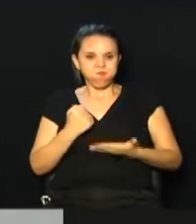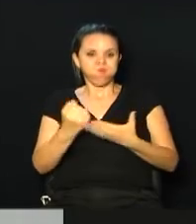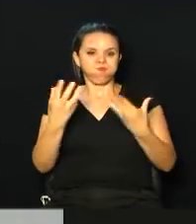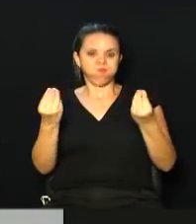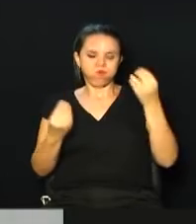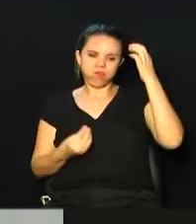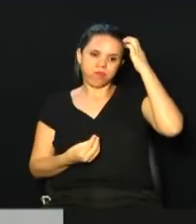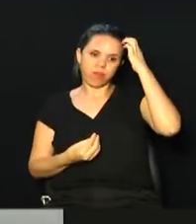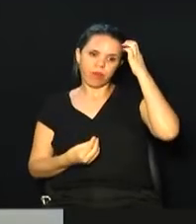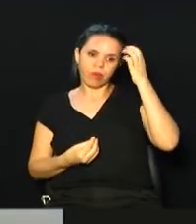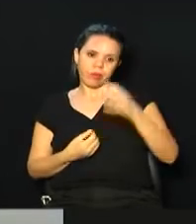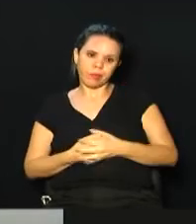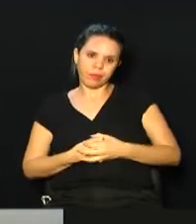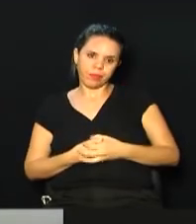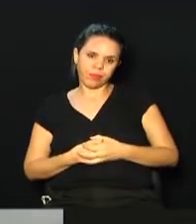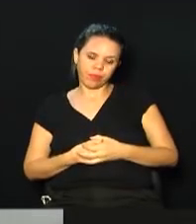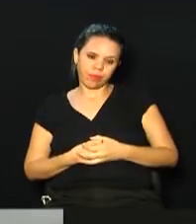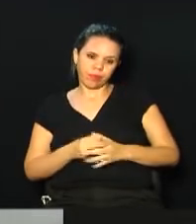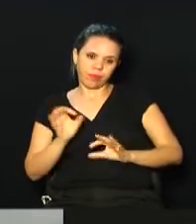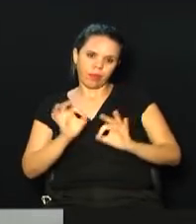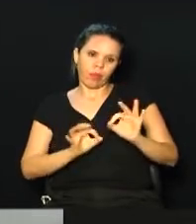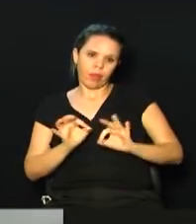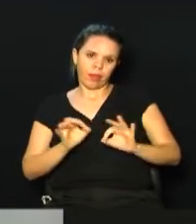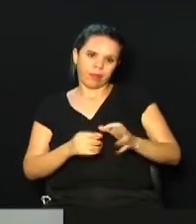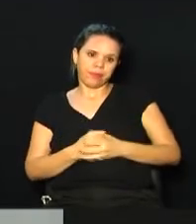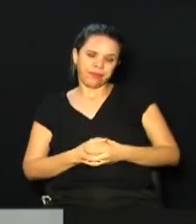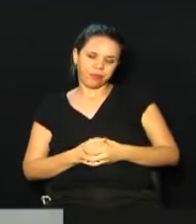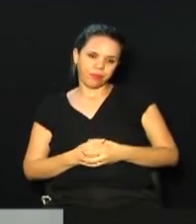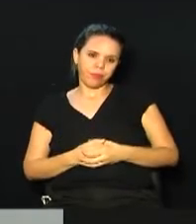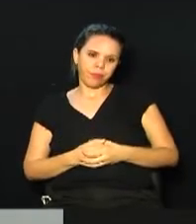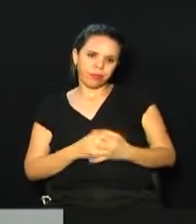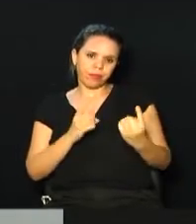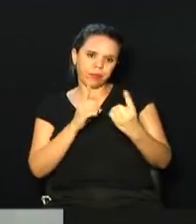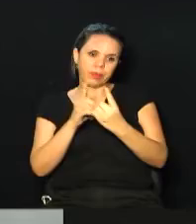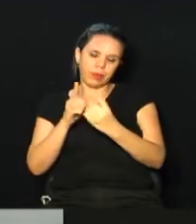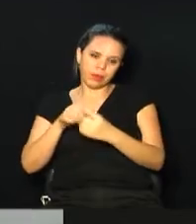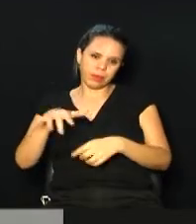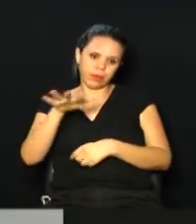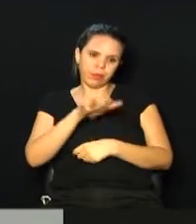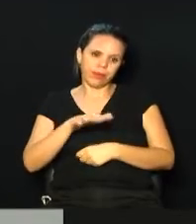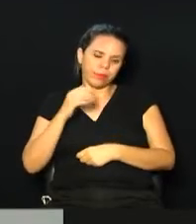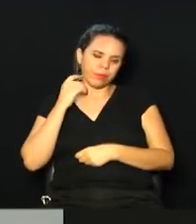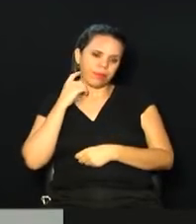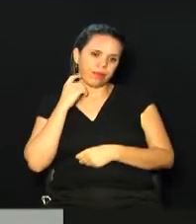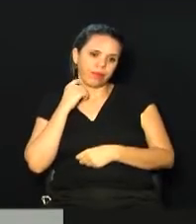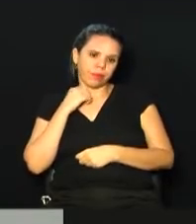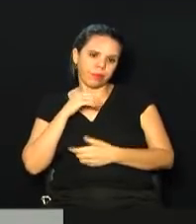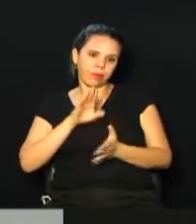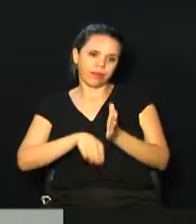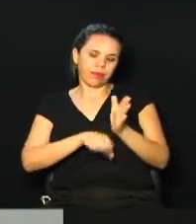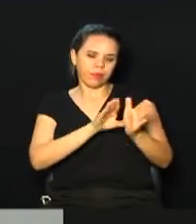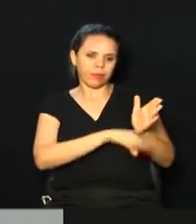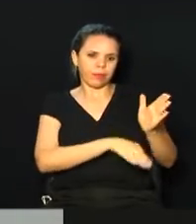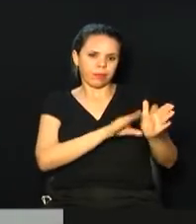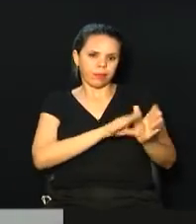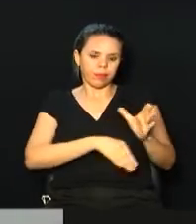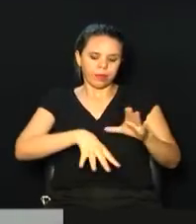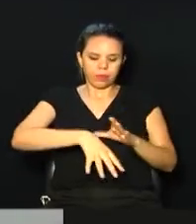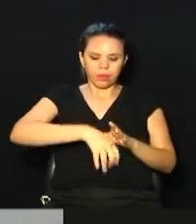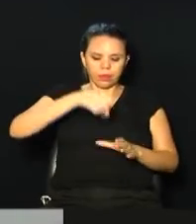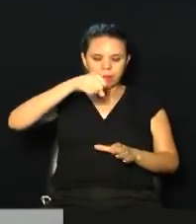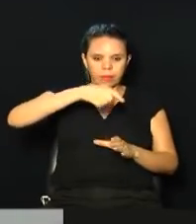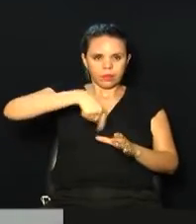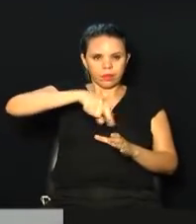muito no planejamento dos serviços de desobstrução das